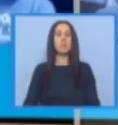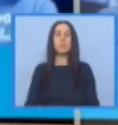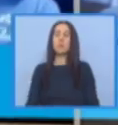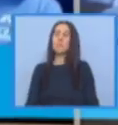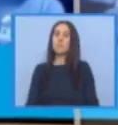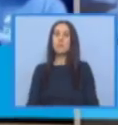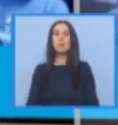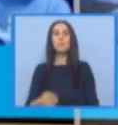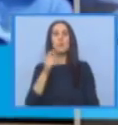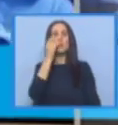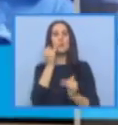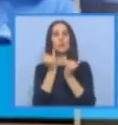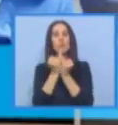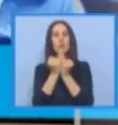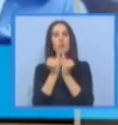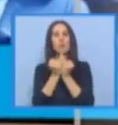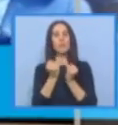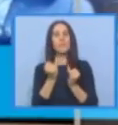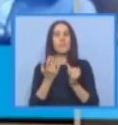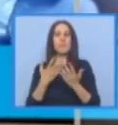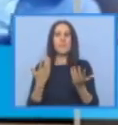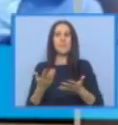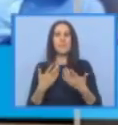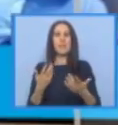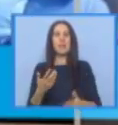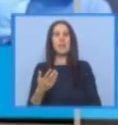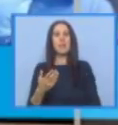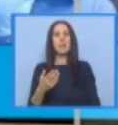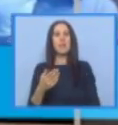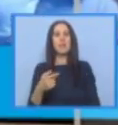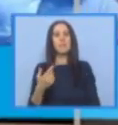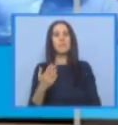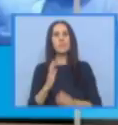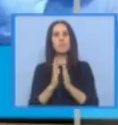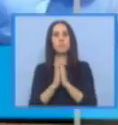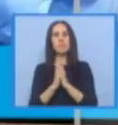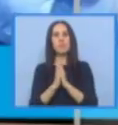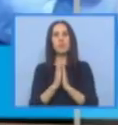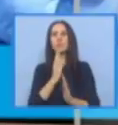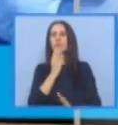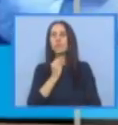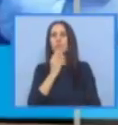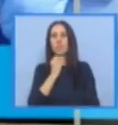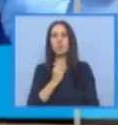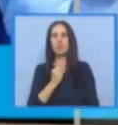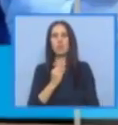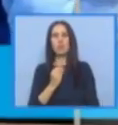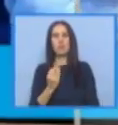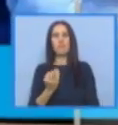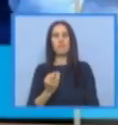do genro ter, enfim, a religião judaica e